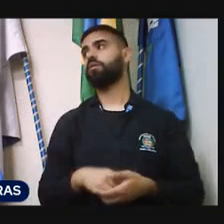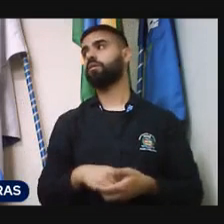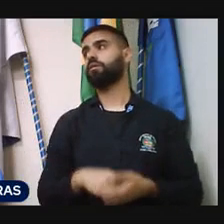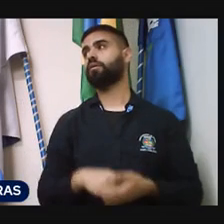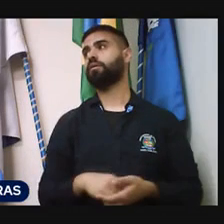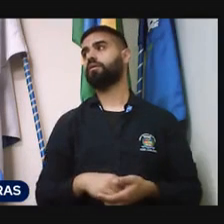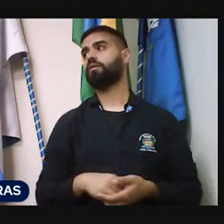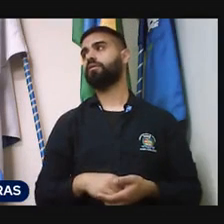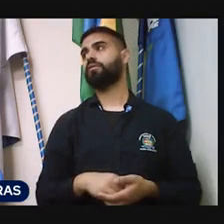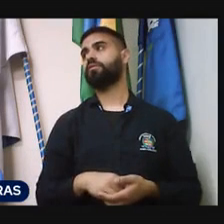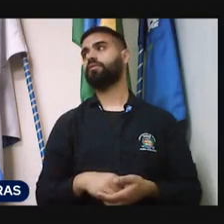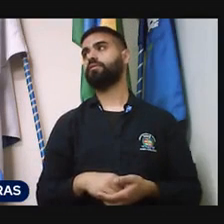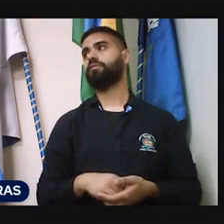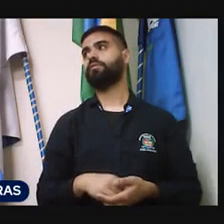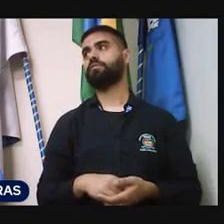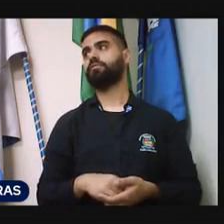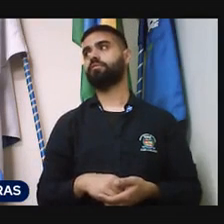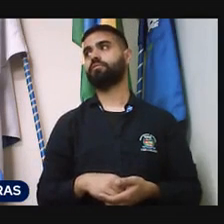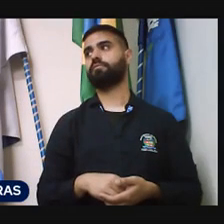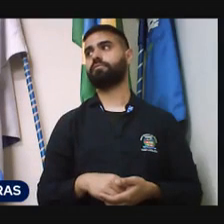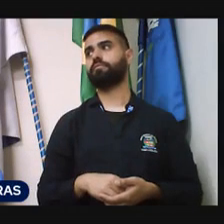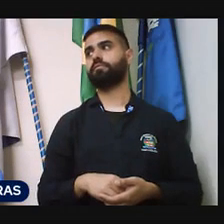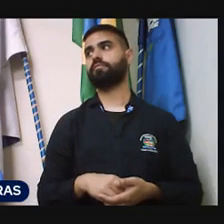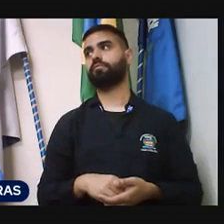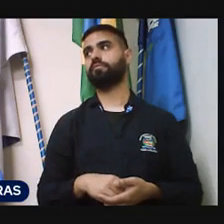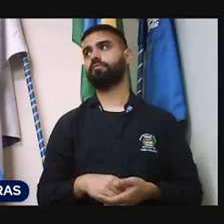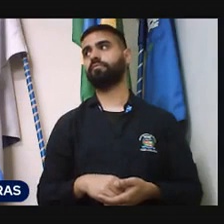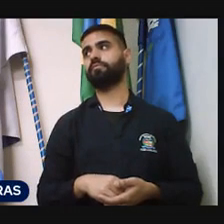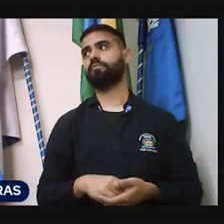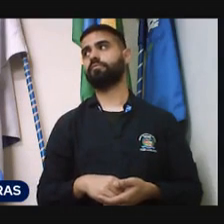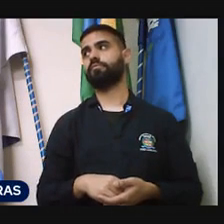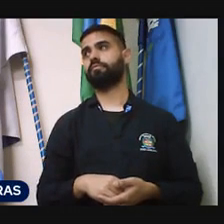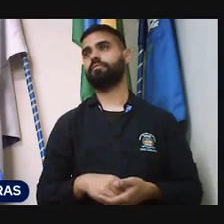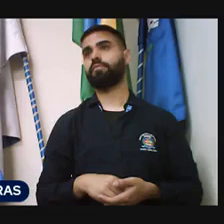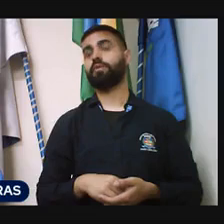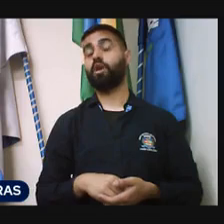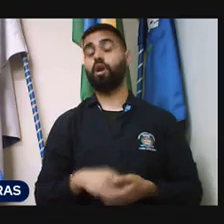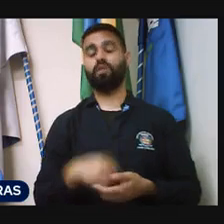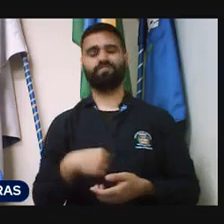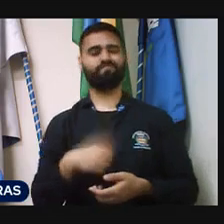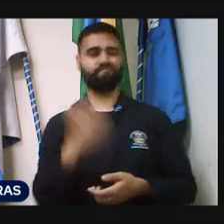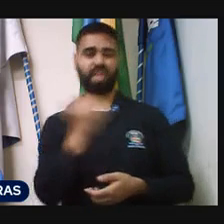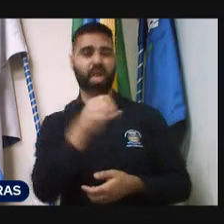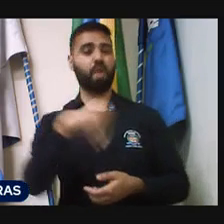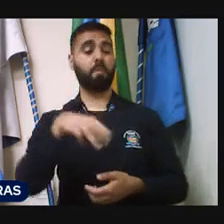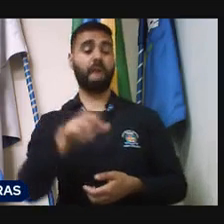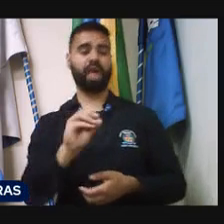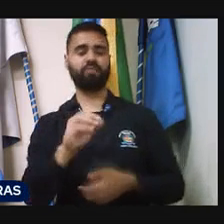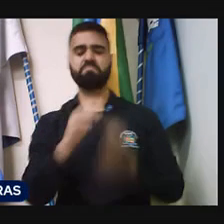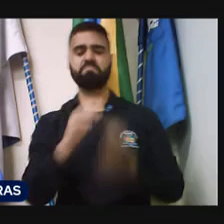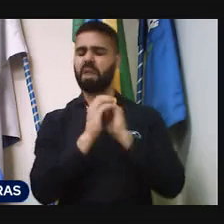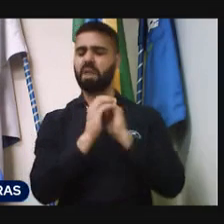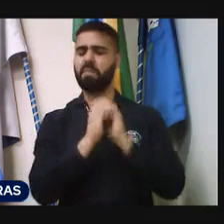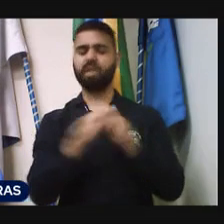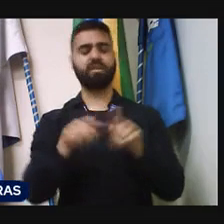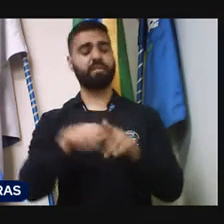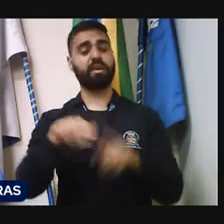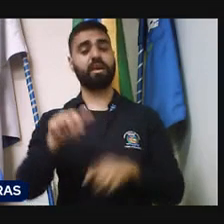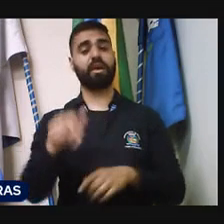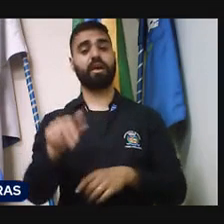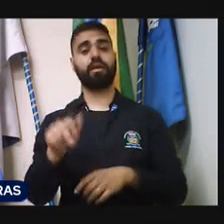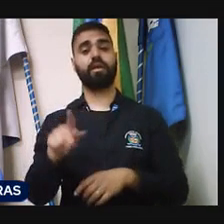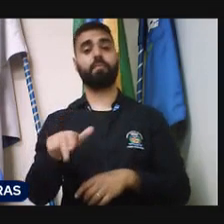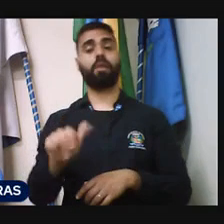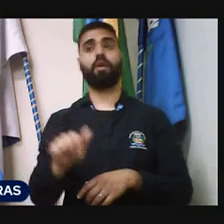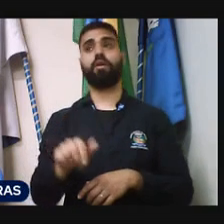ser cortada O que quer dizer Magno você tá de parabéns Ana Paula você tá de parabéns